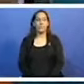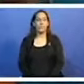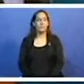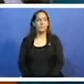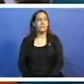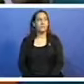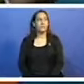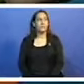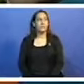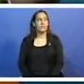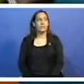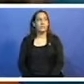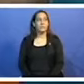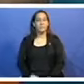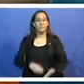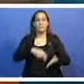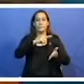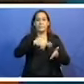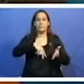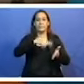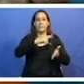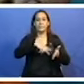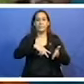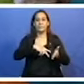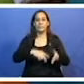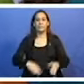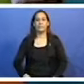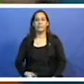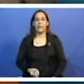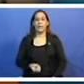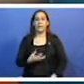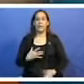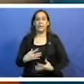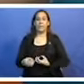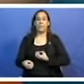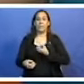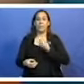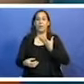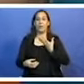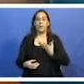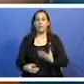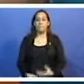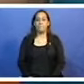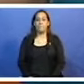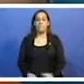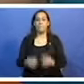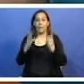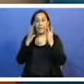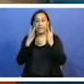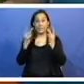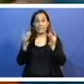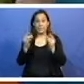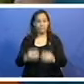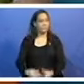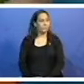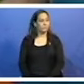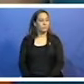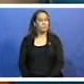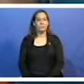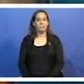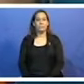já pode abrir a apostila sim, porque é um poema bem longo e você precisa estar atento. Vamos lá?